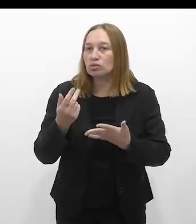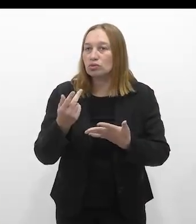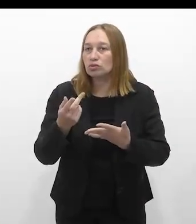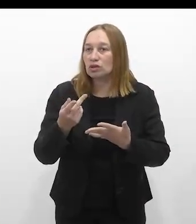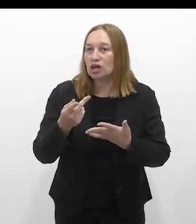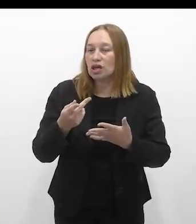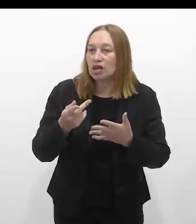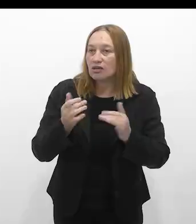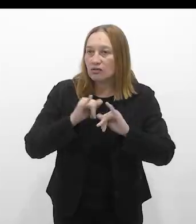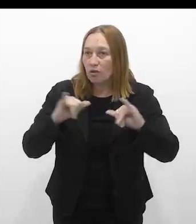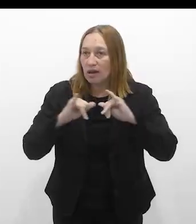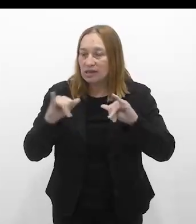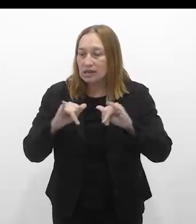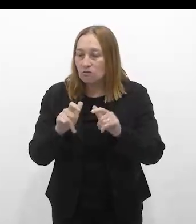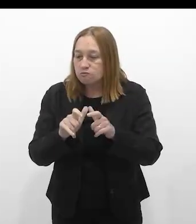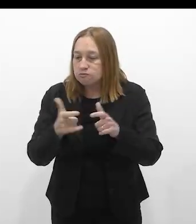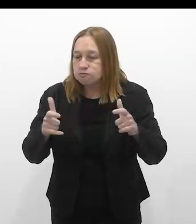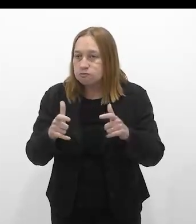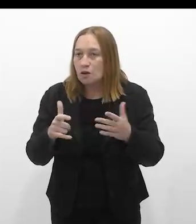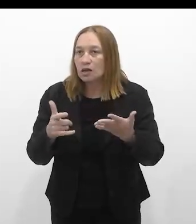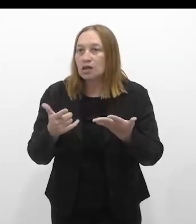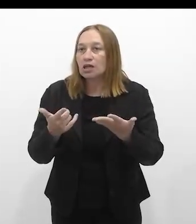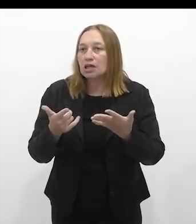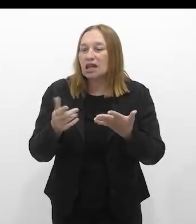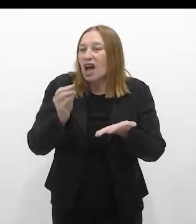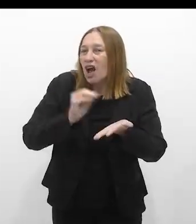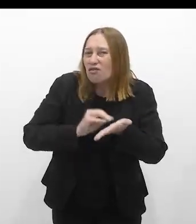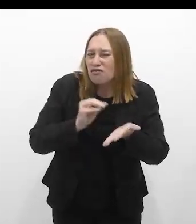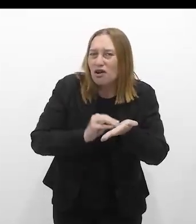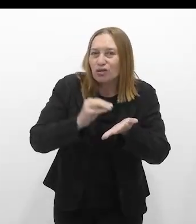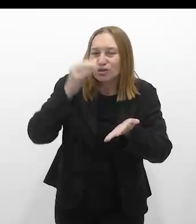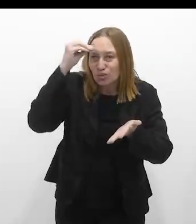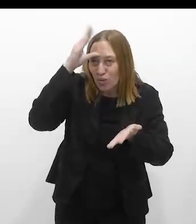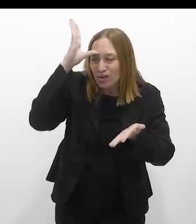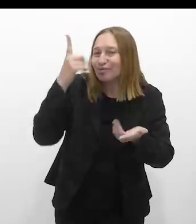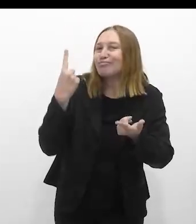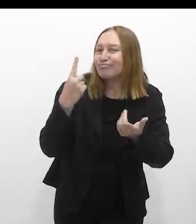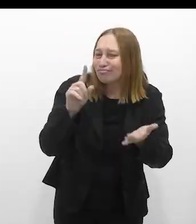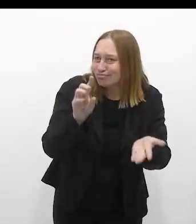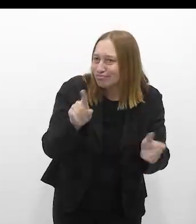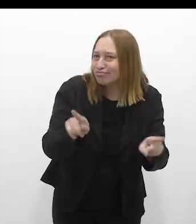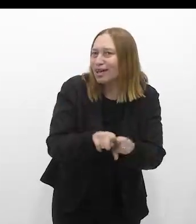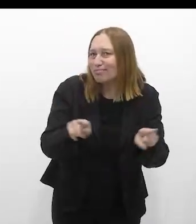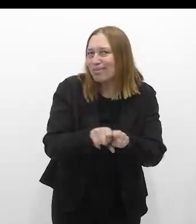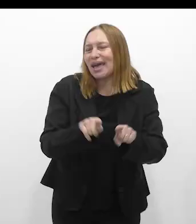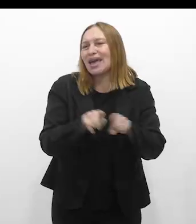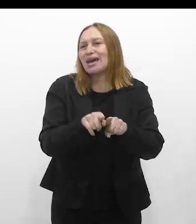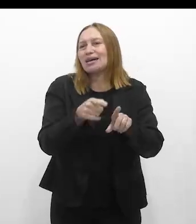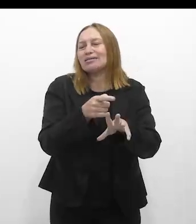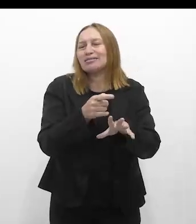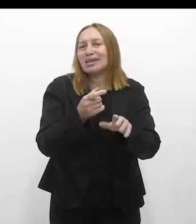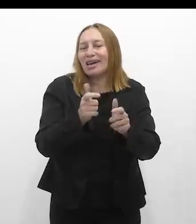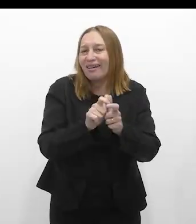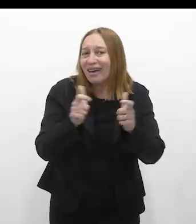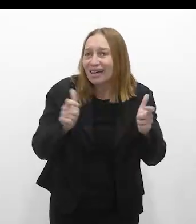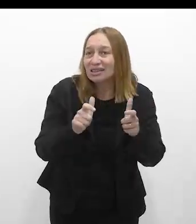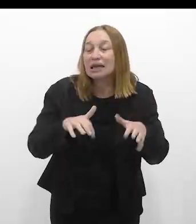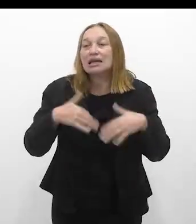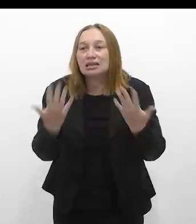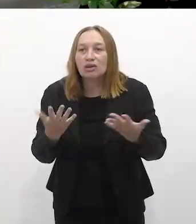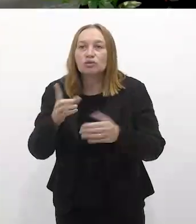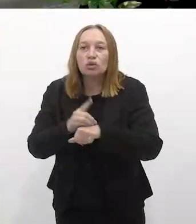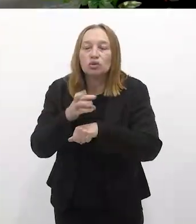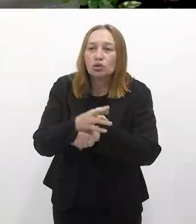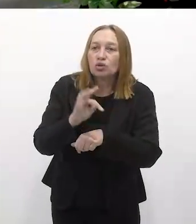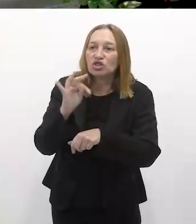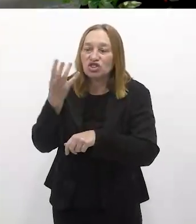muito alto e é contraditório, porque a falta de conhecimento também ainda, infelizmente, é muito alta. Então,